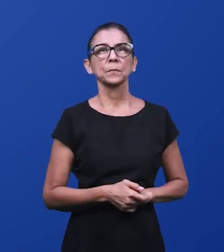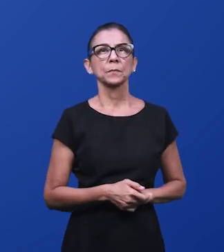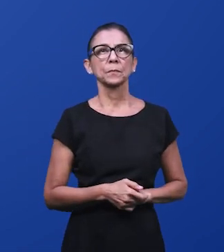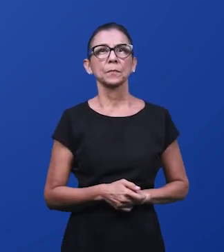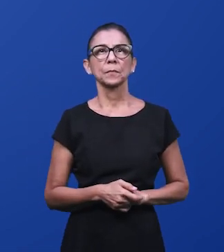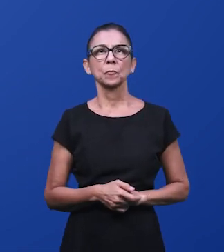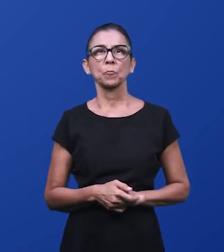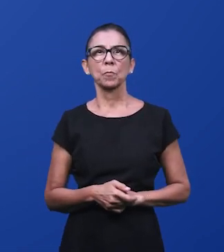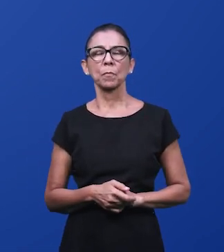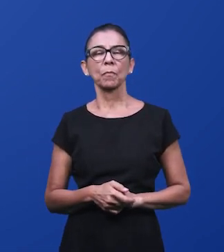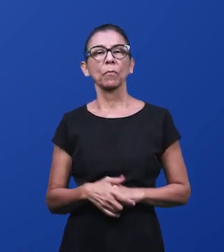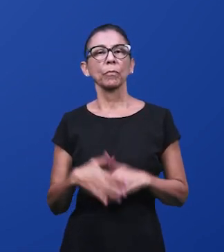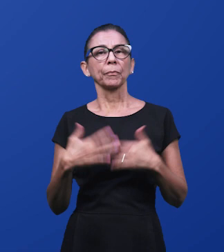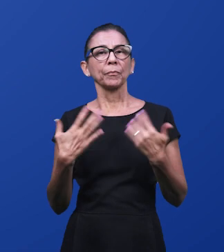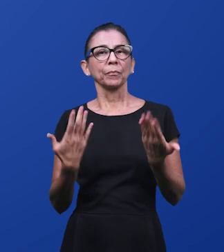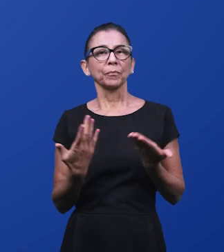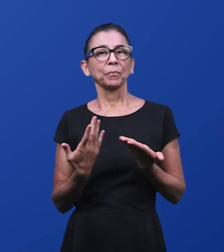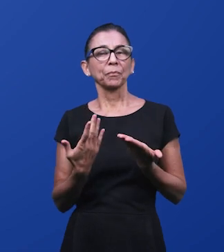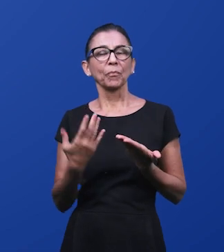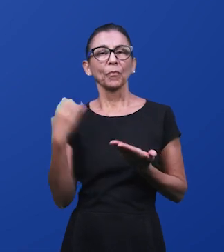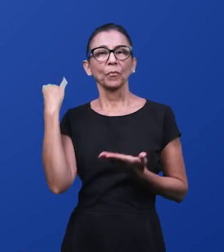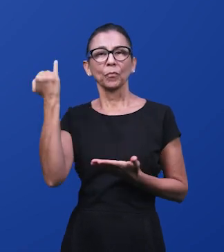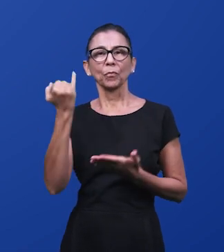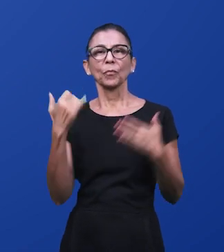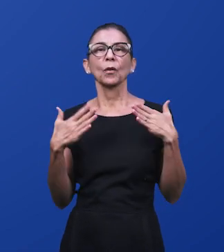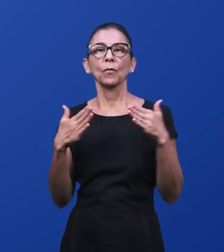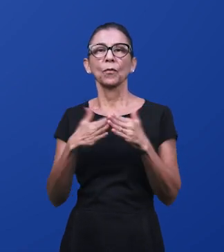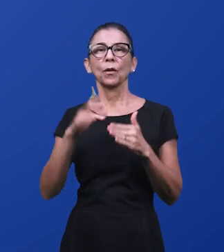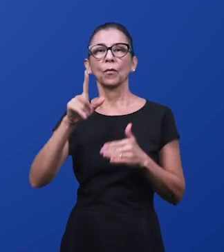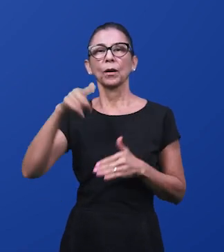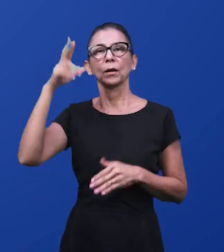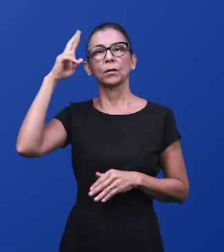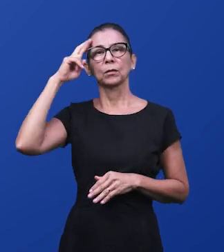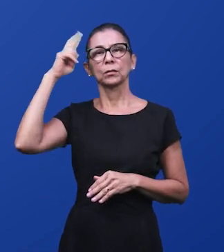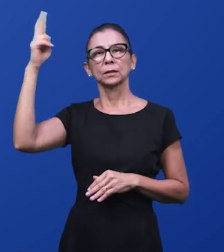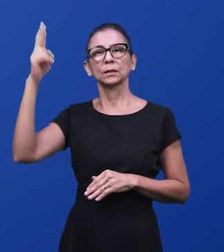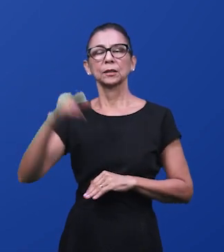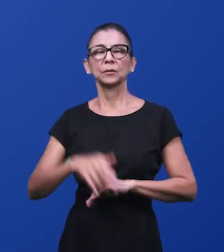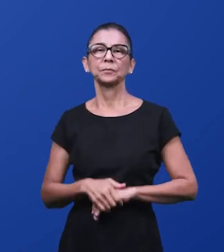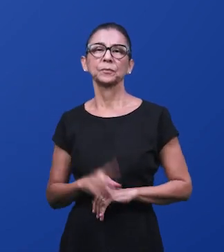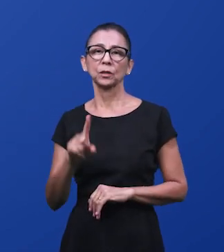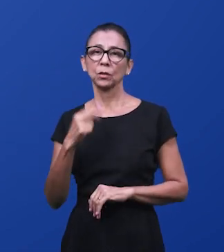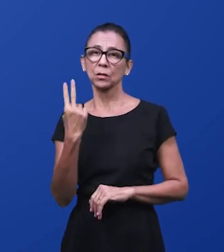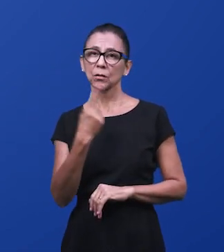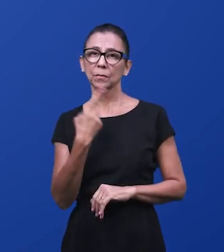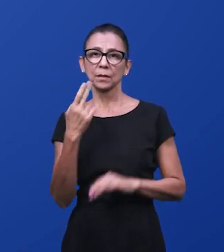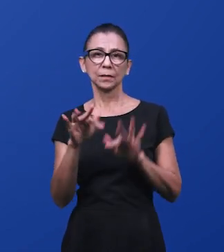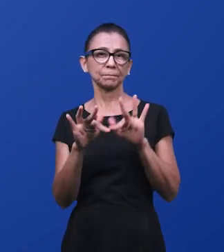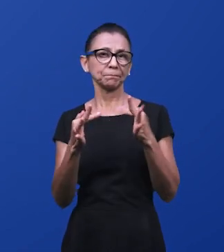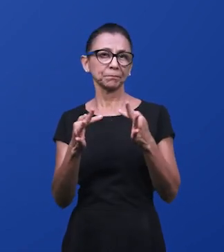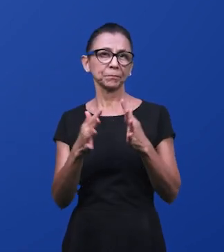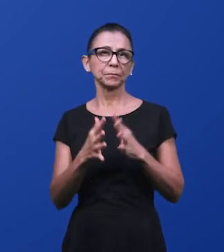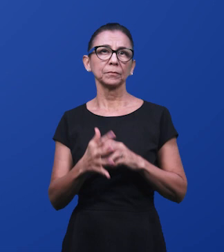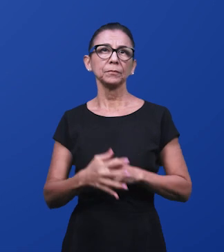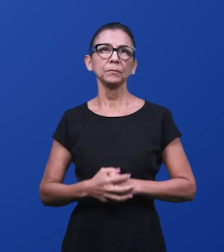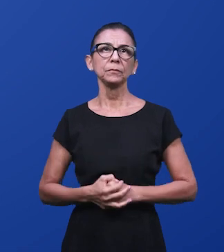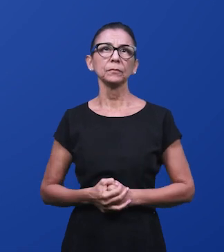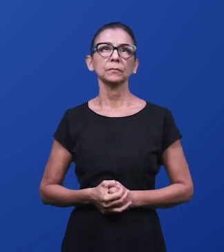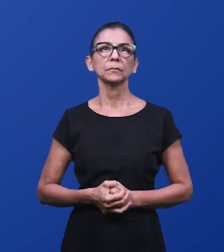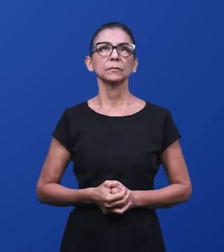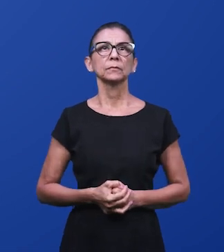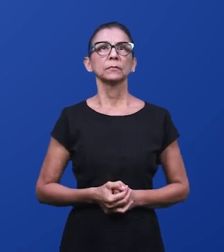Senhor. E a nossa vida só aparece como mero instrumento. A paz do Senhor Jesus. O Líbano ficava fora dos termos de